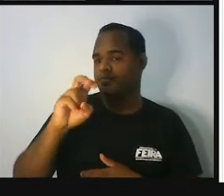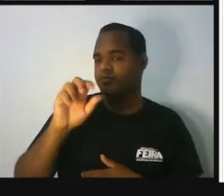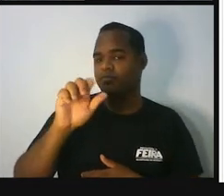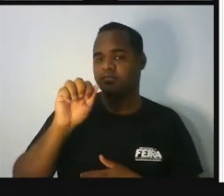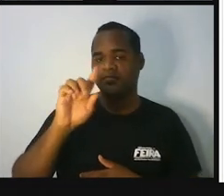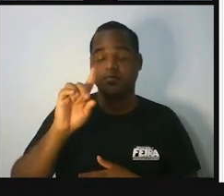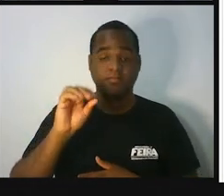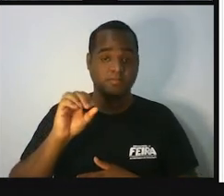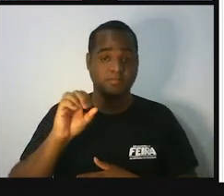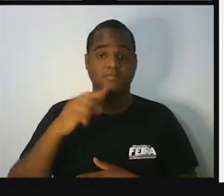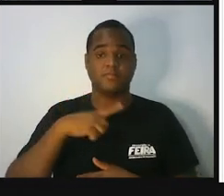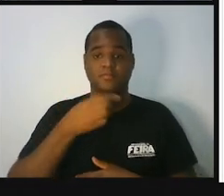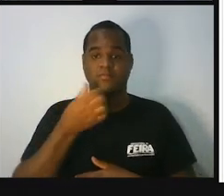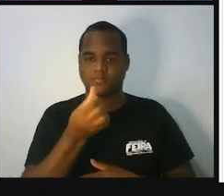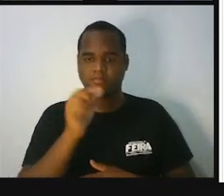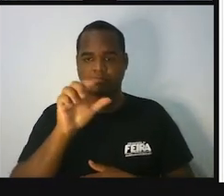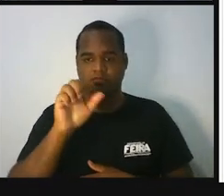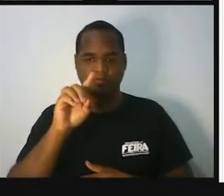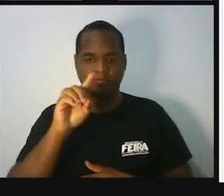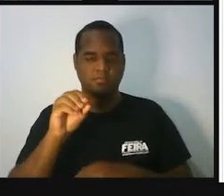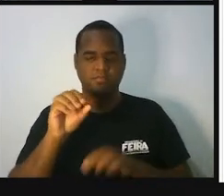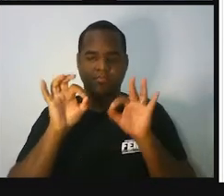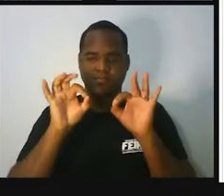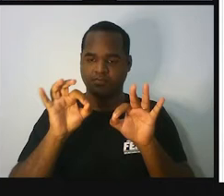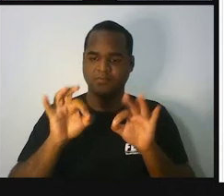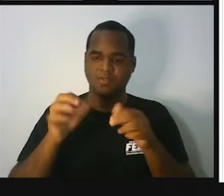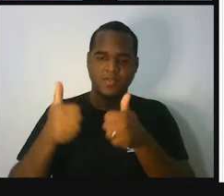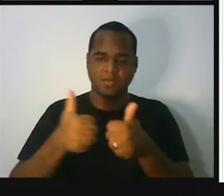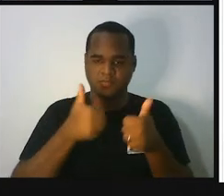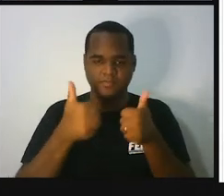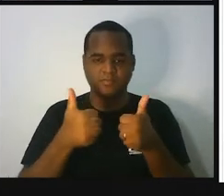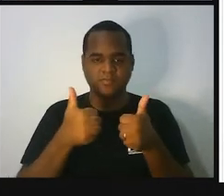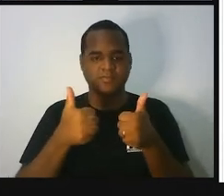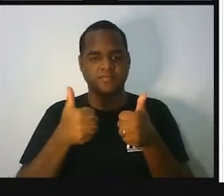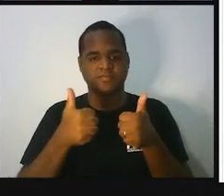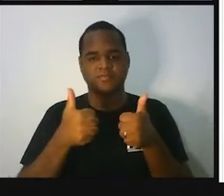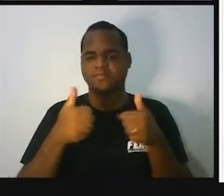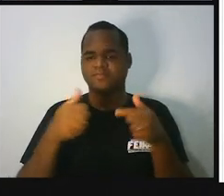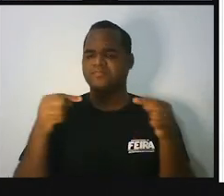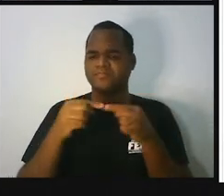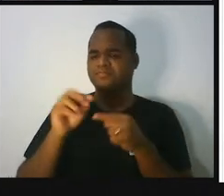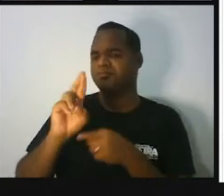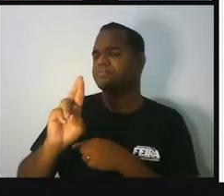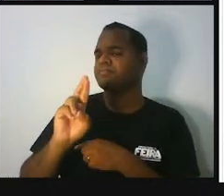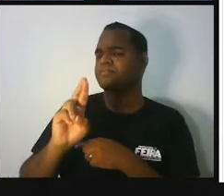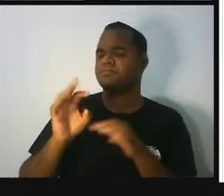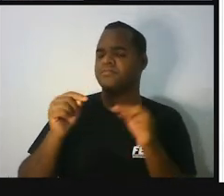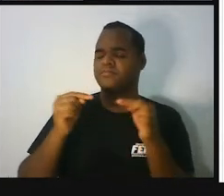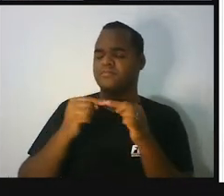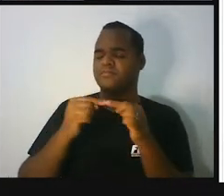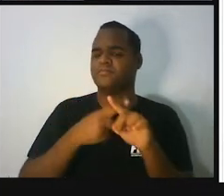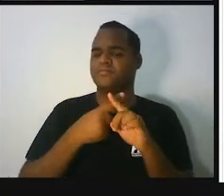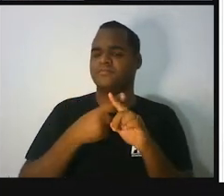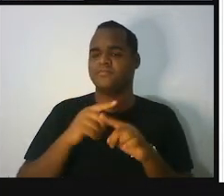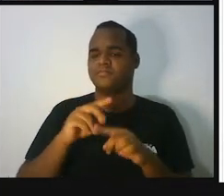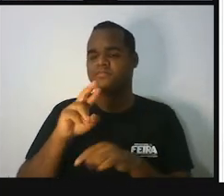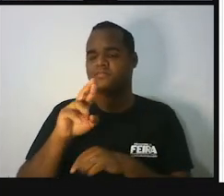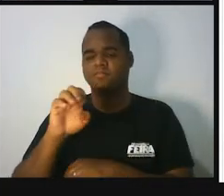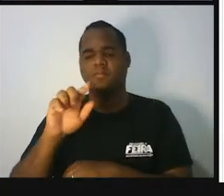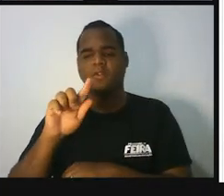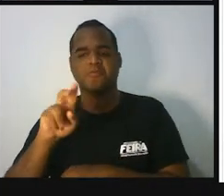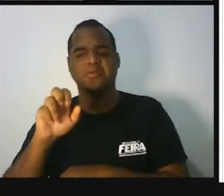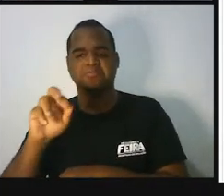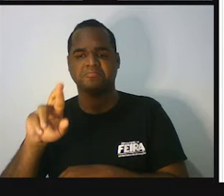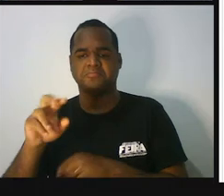5 lados, 6 lados. Beleza? Por que regular? Por que regular?